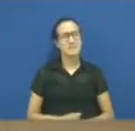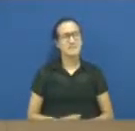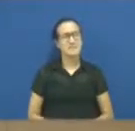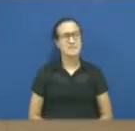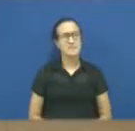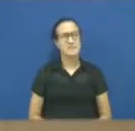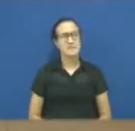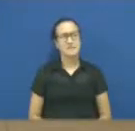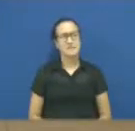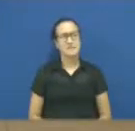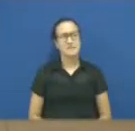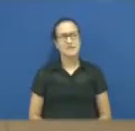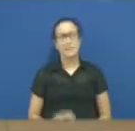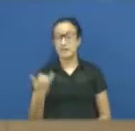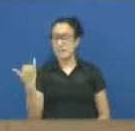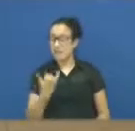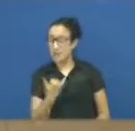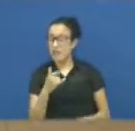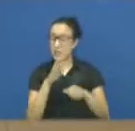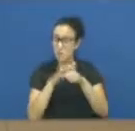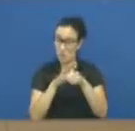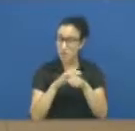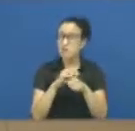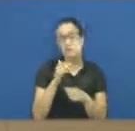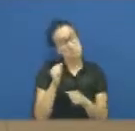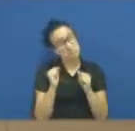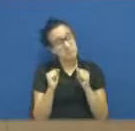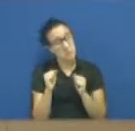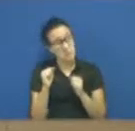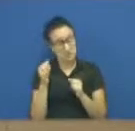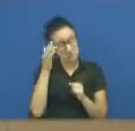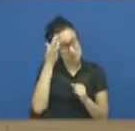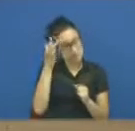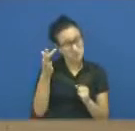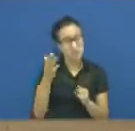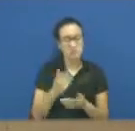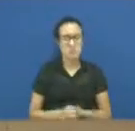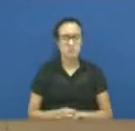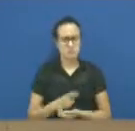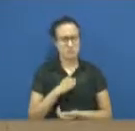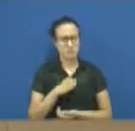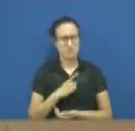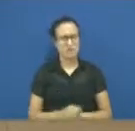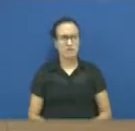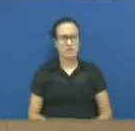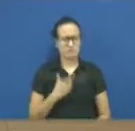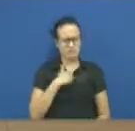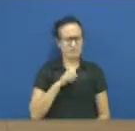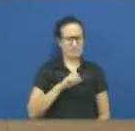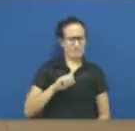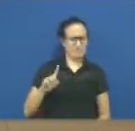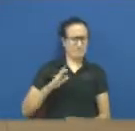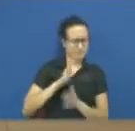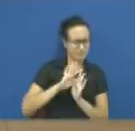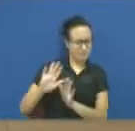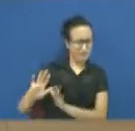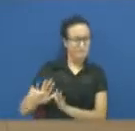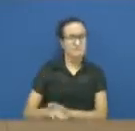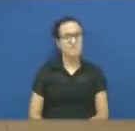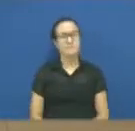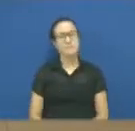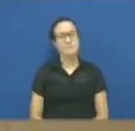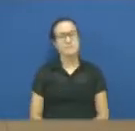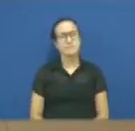artrose no quadril, portanto eu serei um futuro cliente dele. Eu não. Credo.